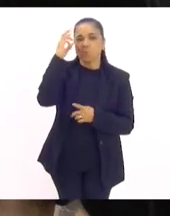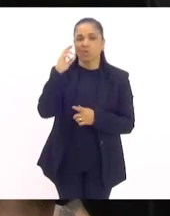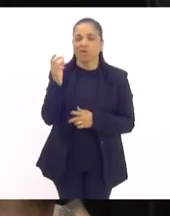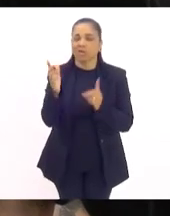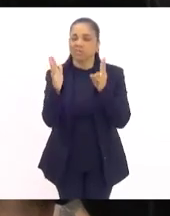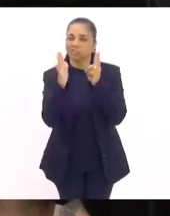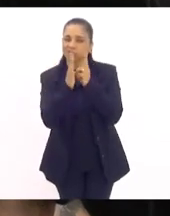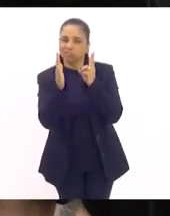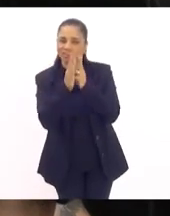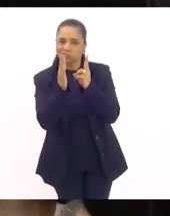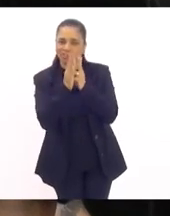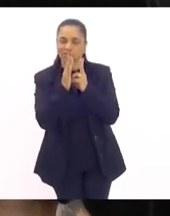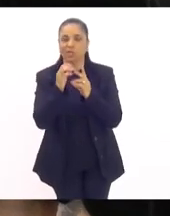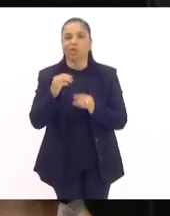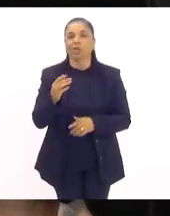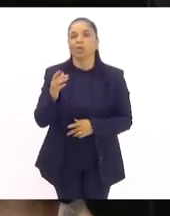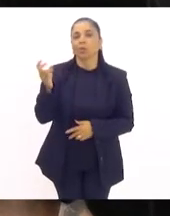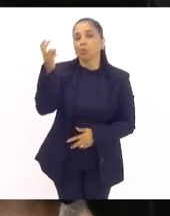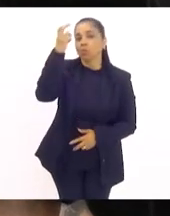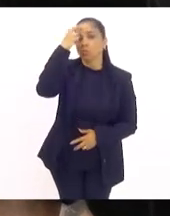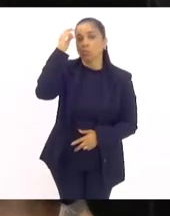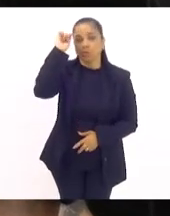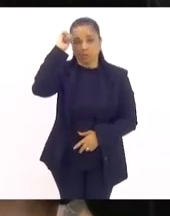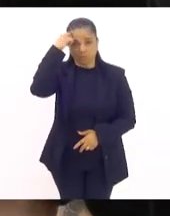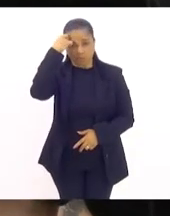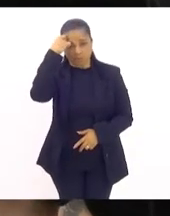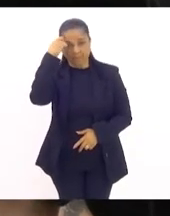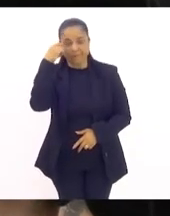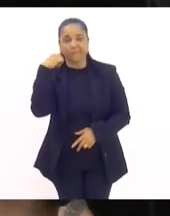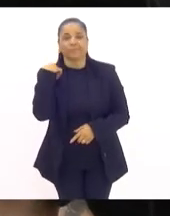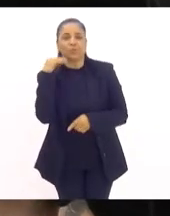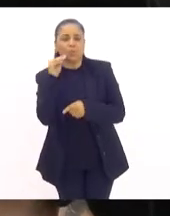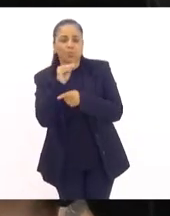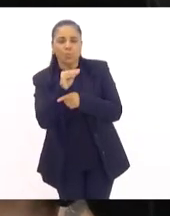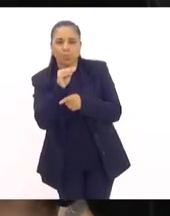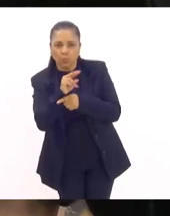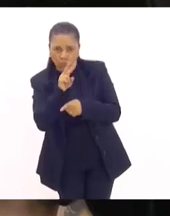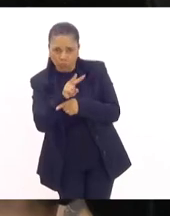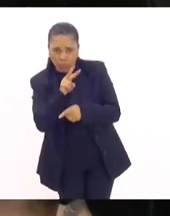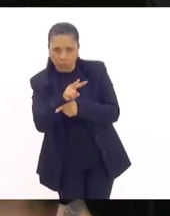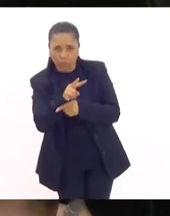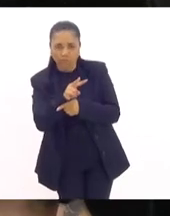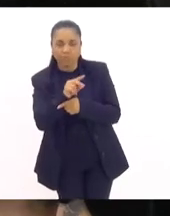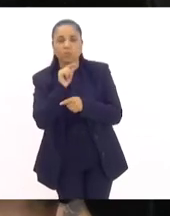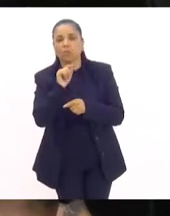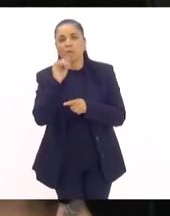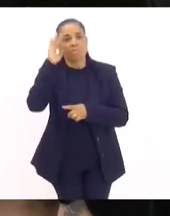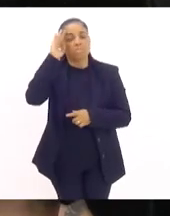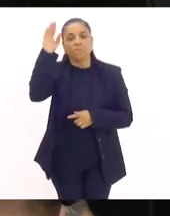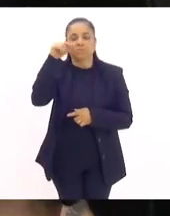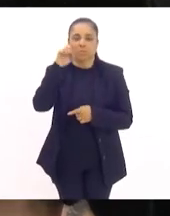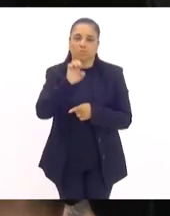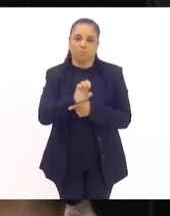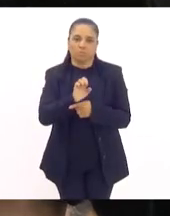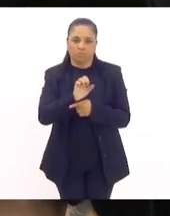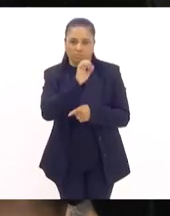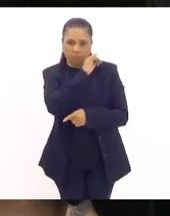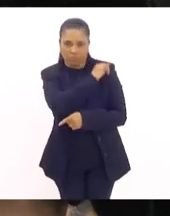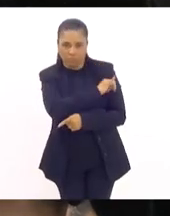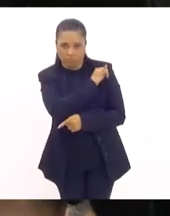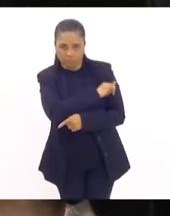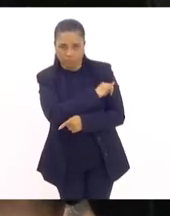é fundamental para o nosso país e é fundamental para o nosso Estado.